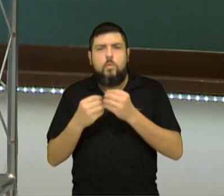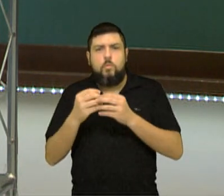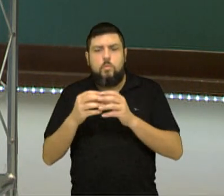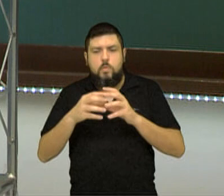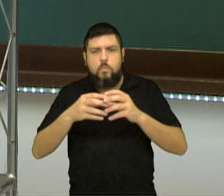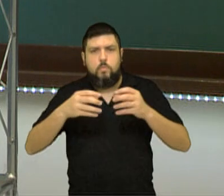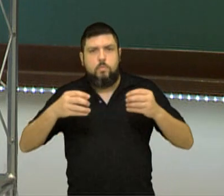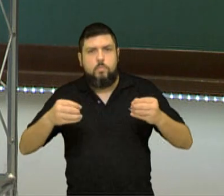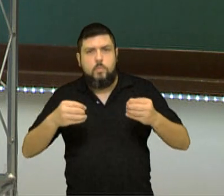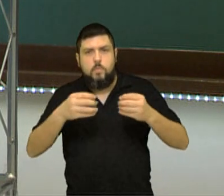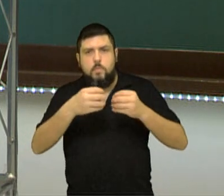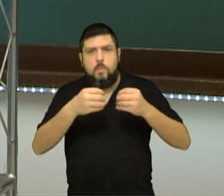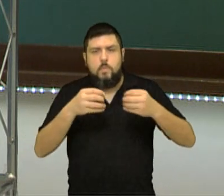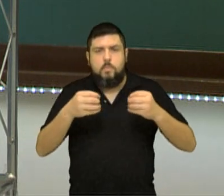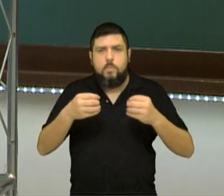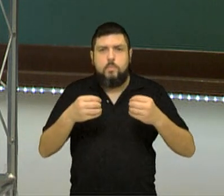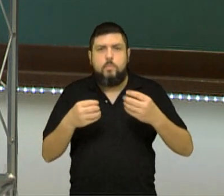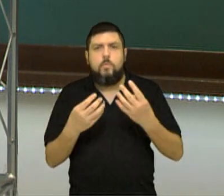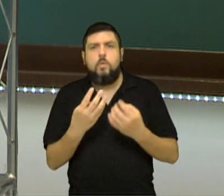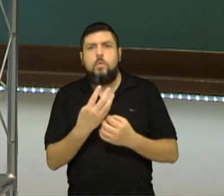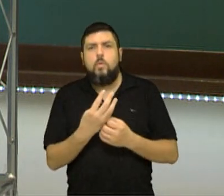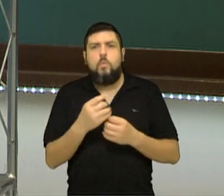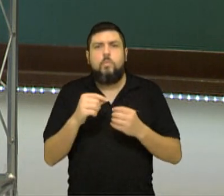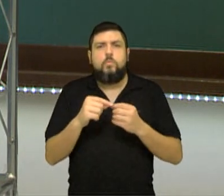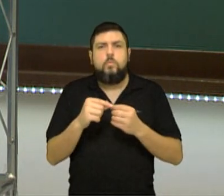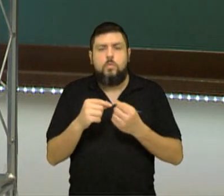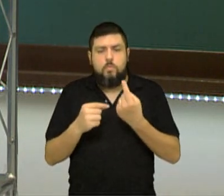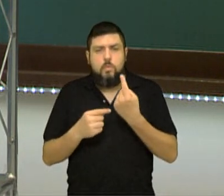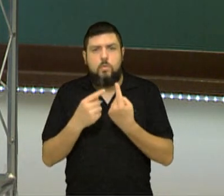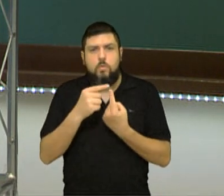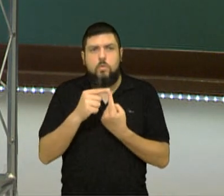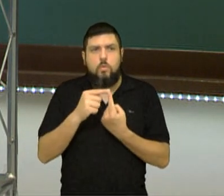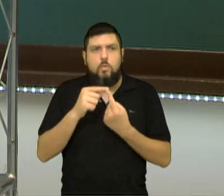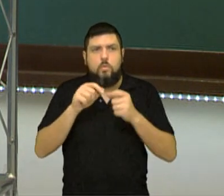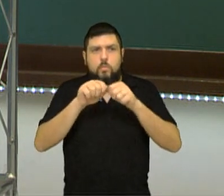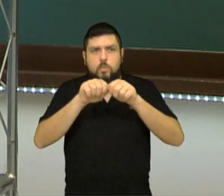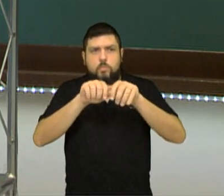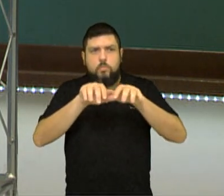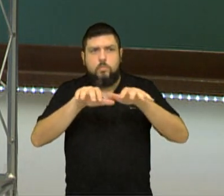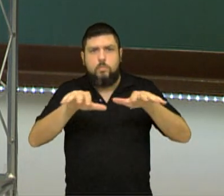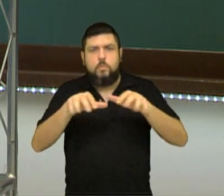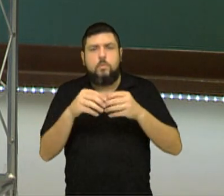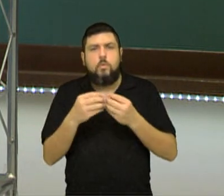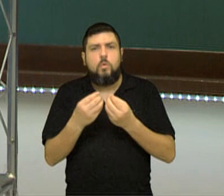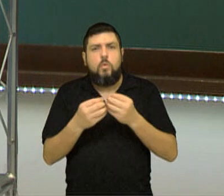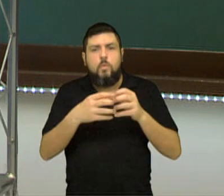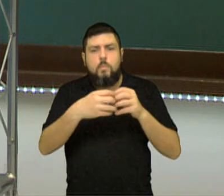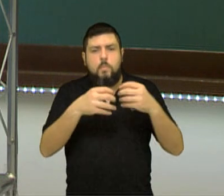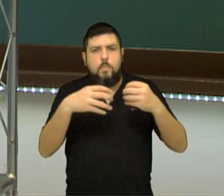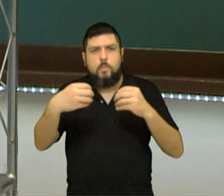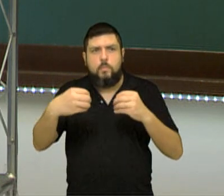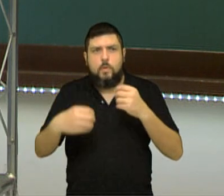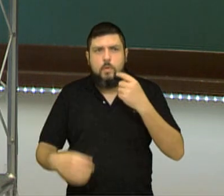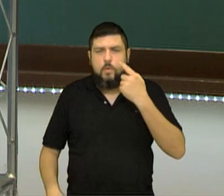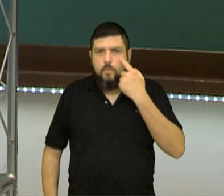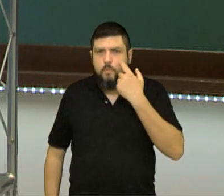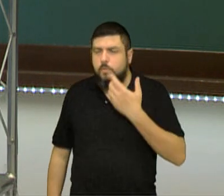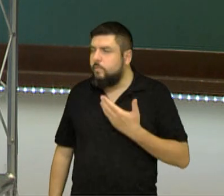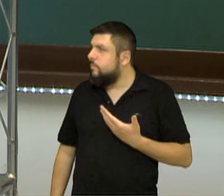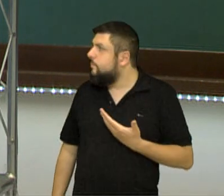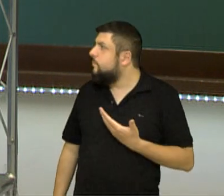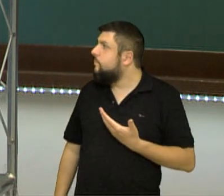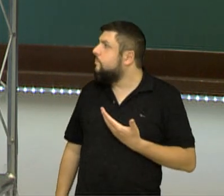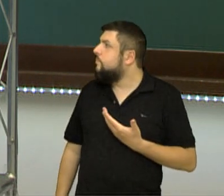ou seja, o meio, do número de cromossomos da célula-mãe, tá? Então nós temos aqui uma animaçãozinha, tá? A formação ali da